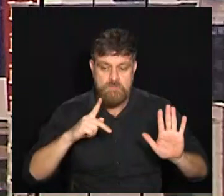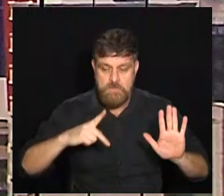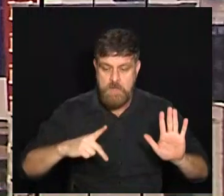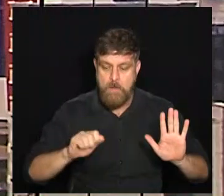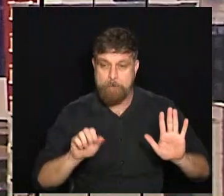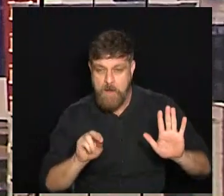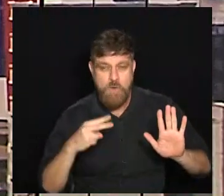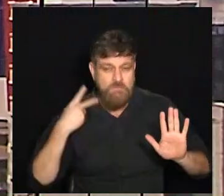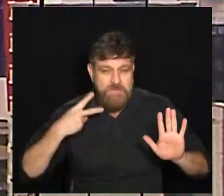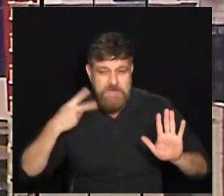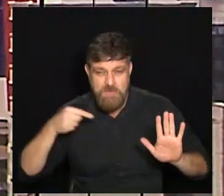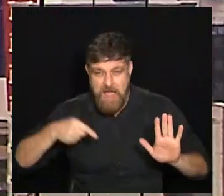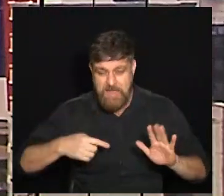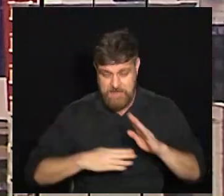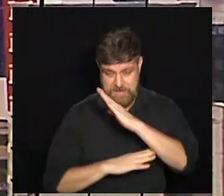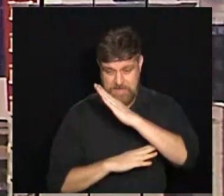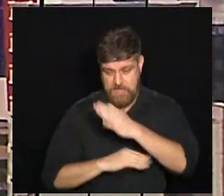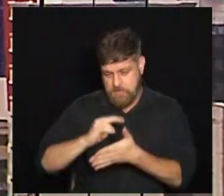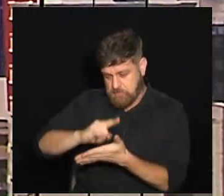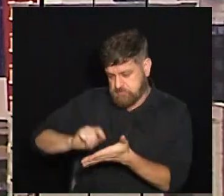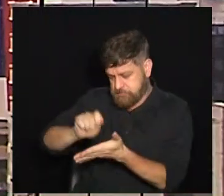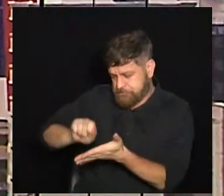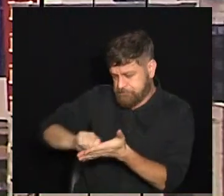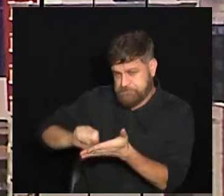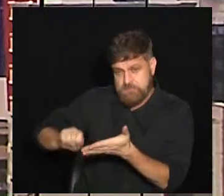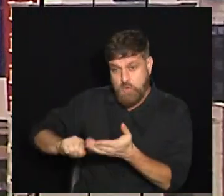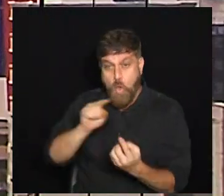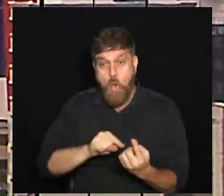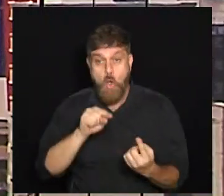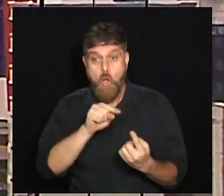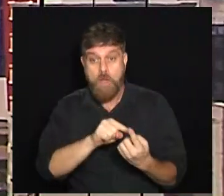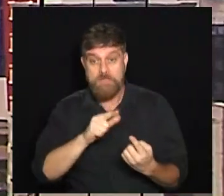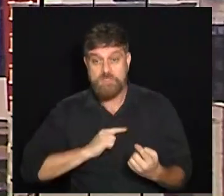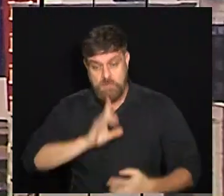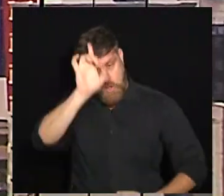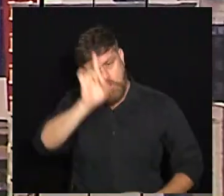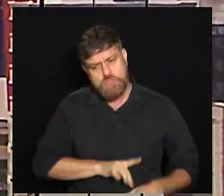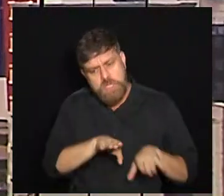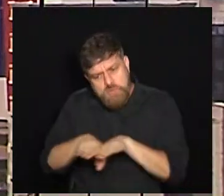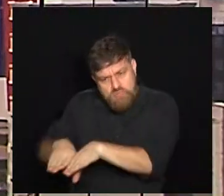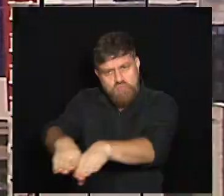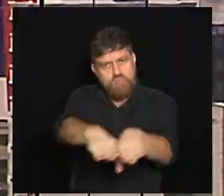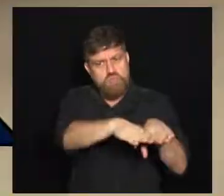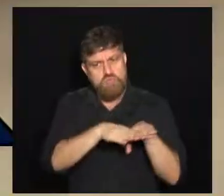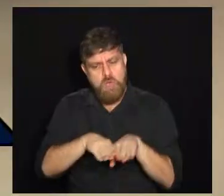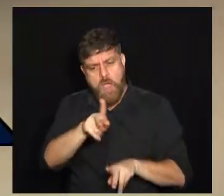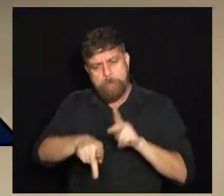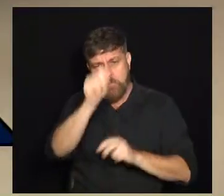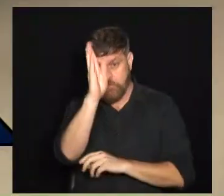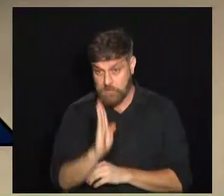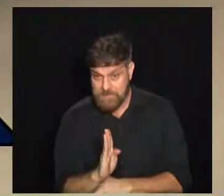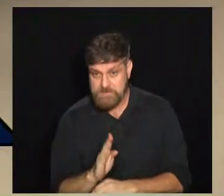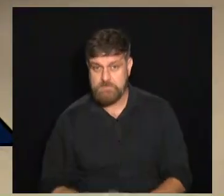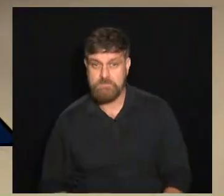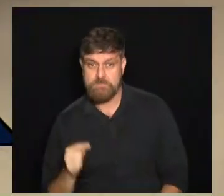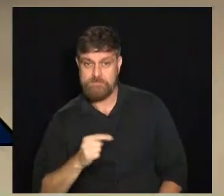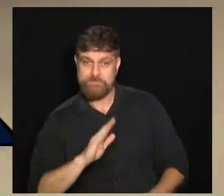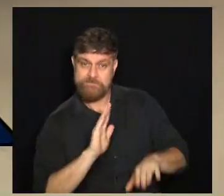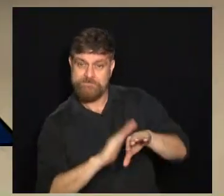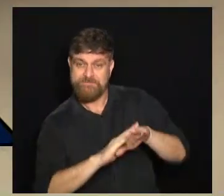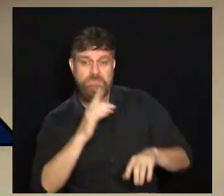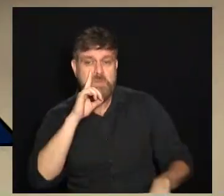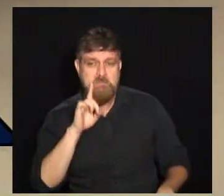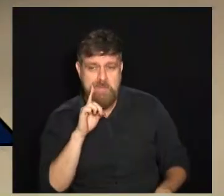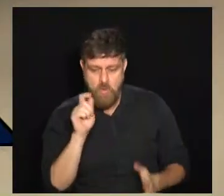uma moção aqui na Câmara que tem o objetivo de dar o mesmo direito aos brasileiros. A moção é de autoria do